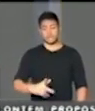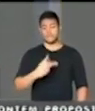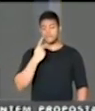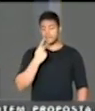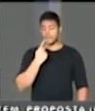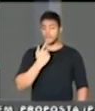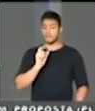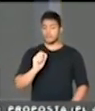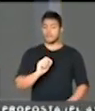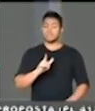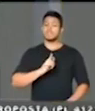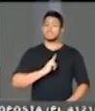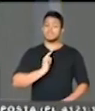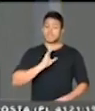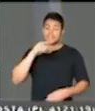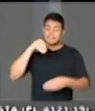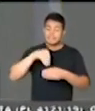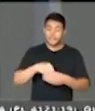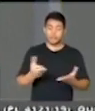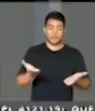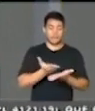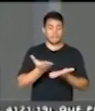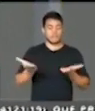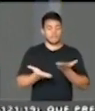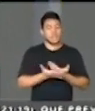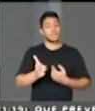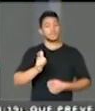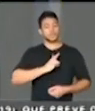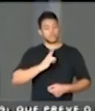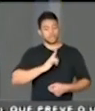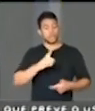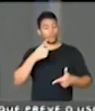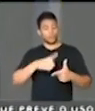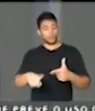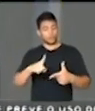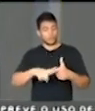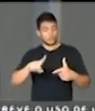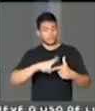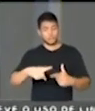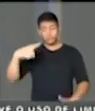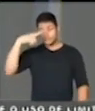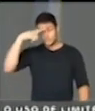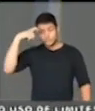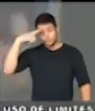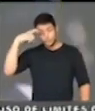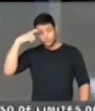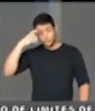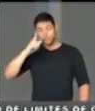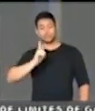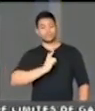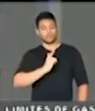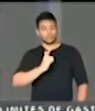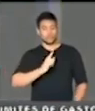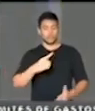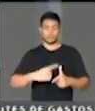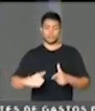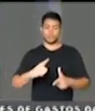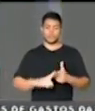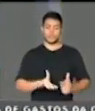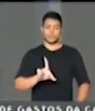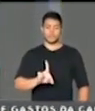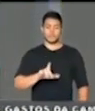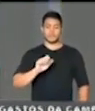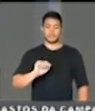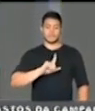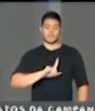Jato envolvia o juiz Sérgio Moro, envolvia Dallagnol e uma série de advogados em